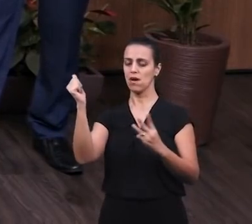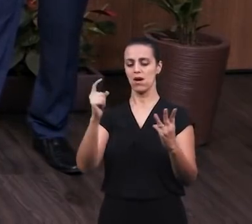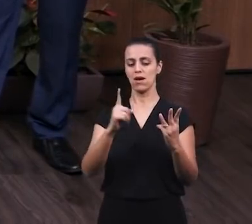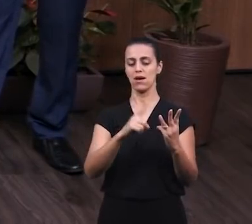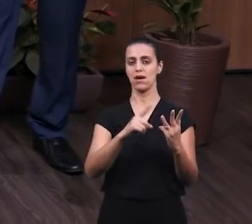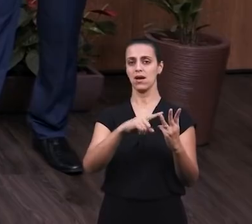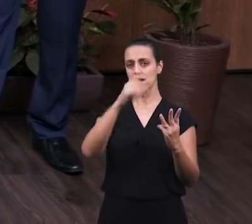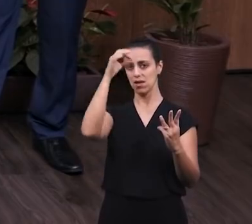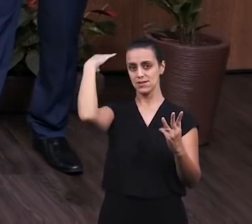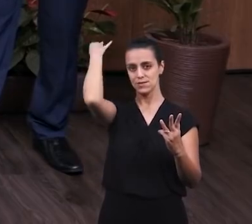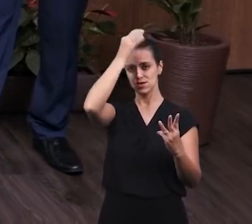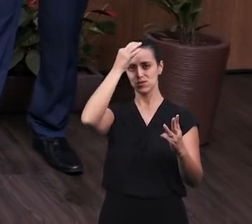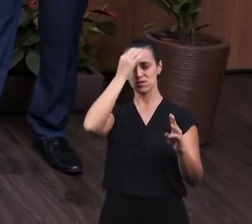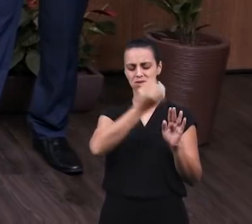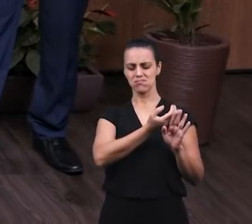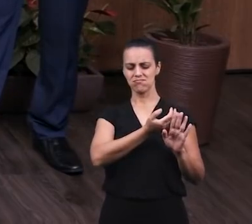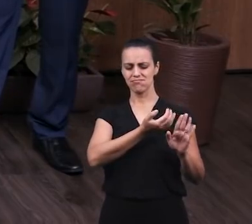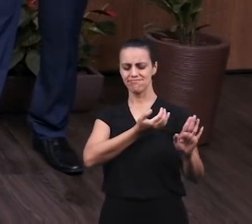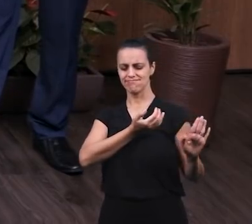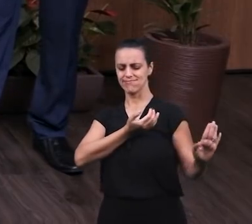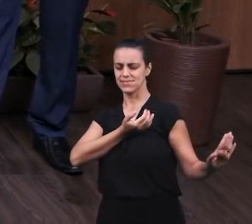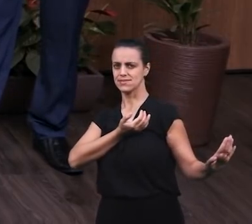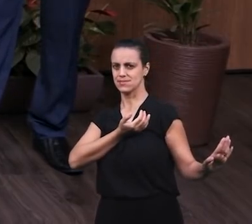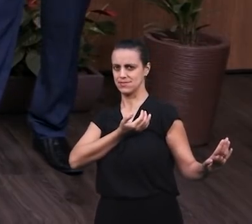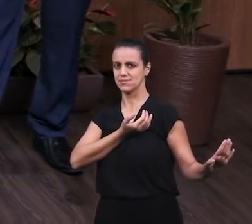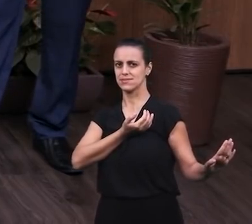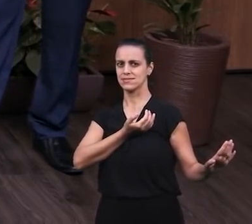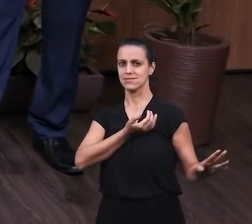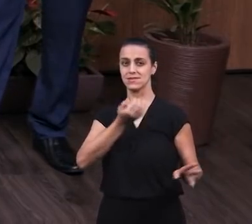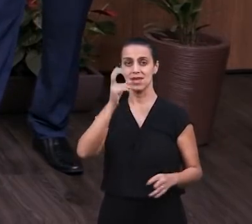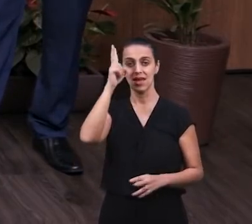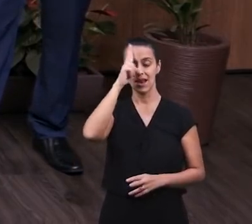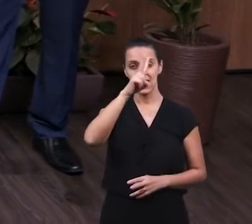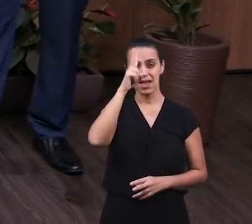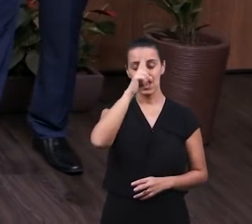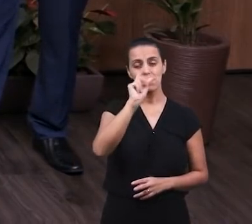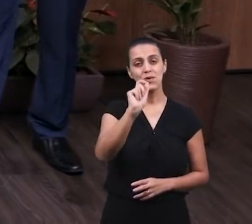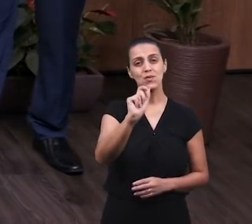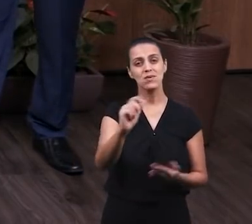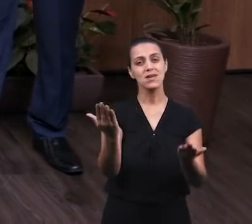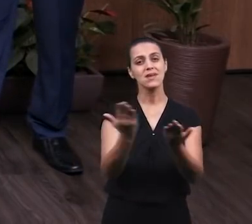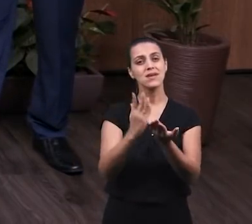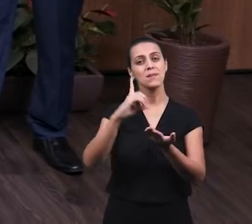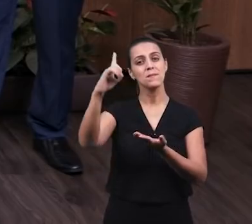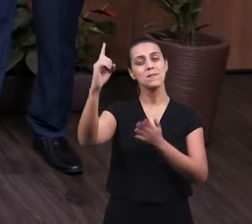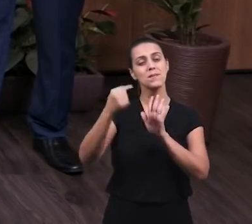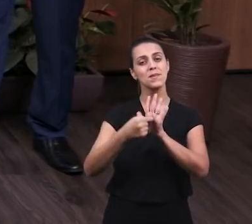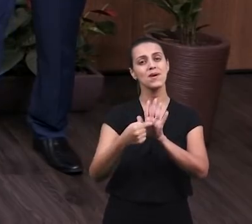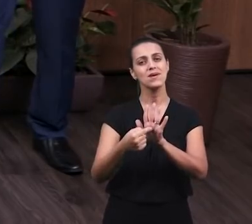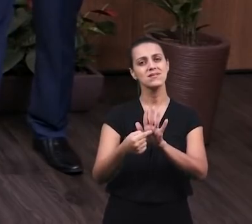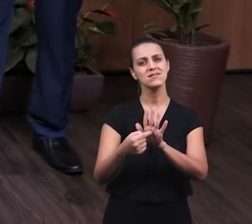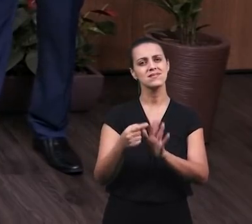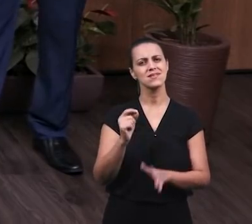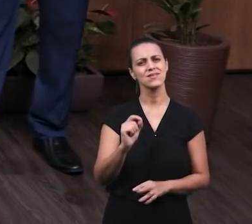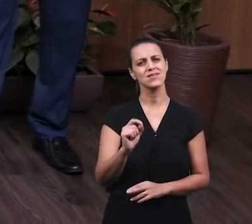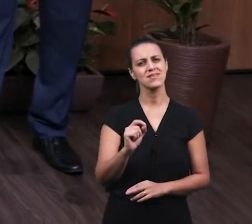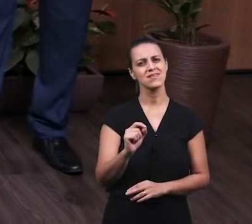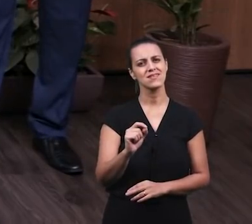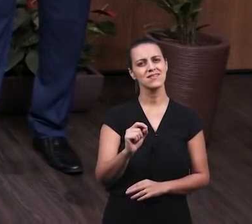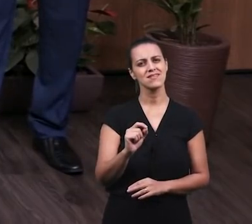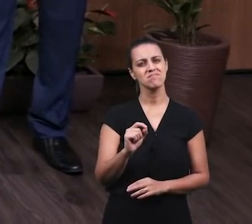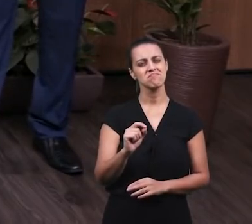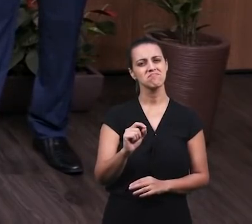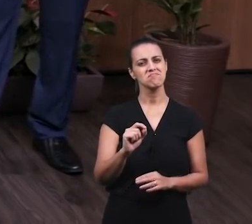e a santificação do Espírito Santo. Lembrando do que a Bíblia registra a respeito